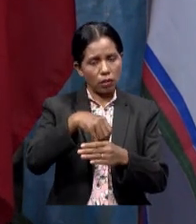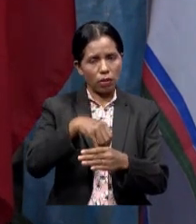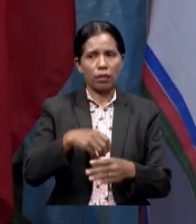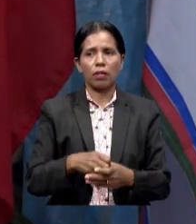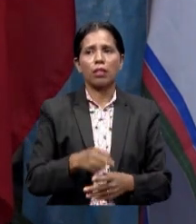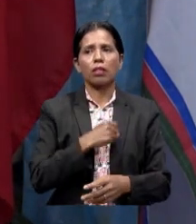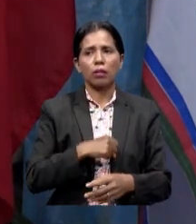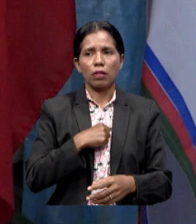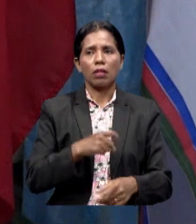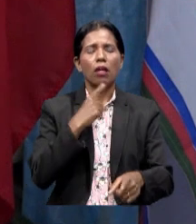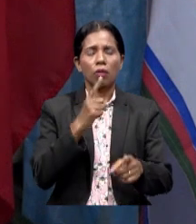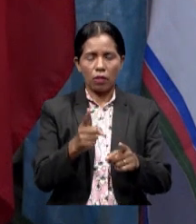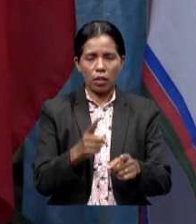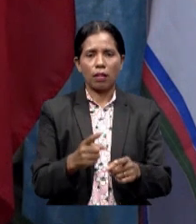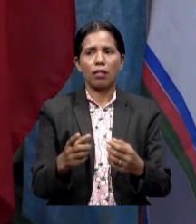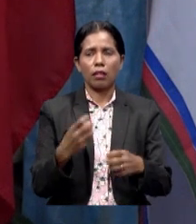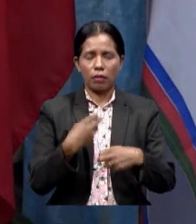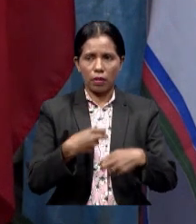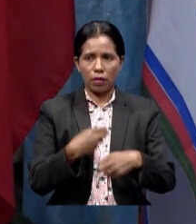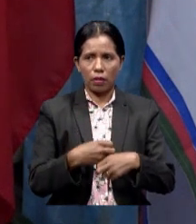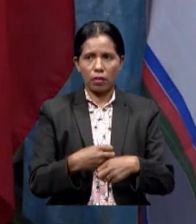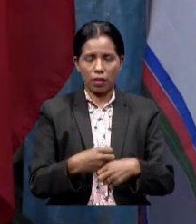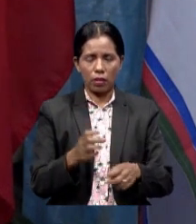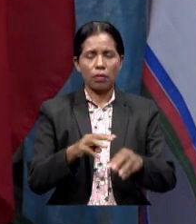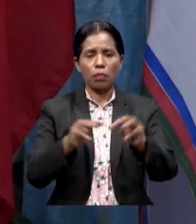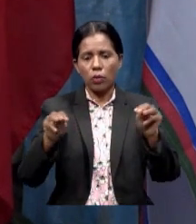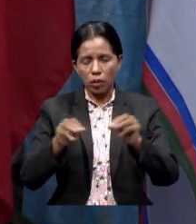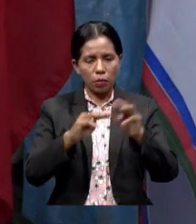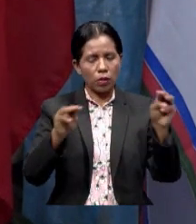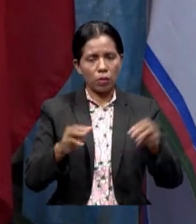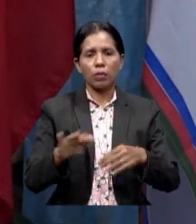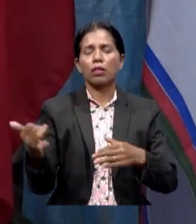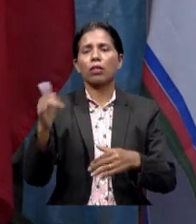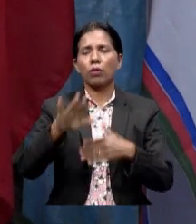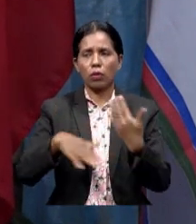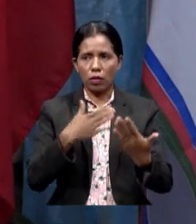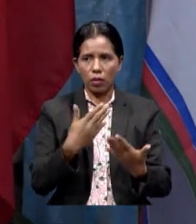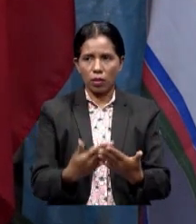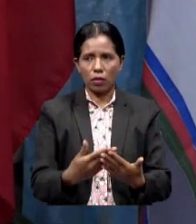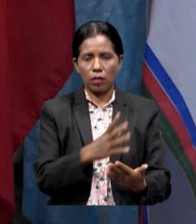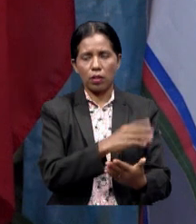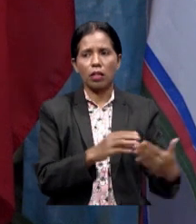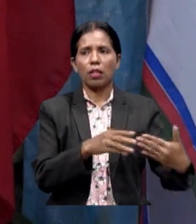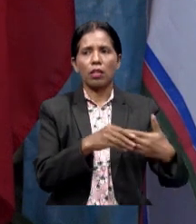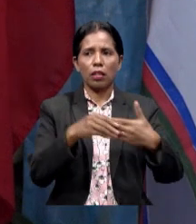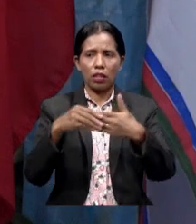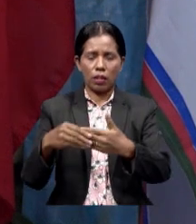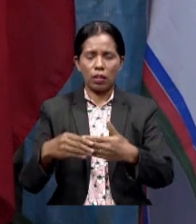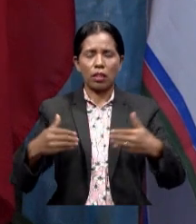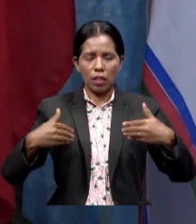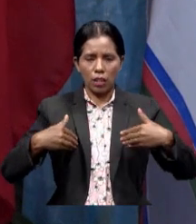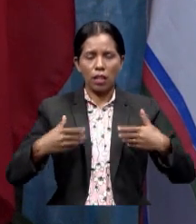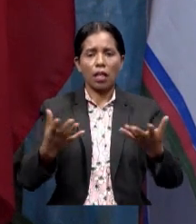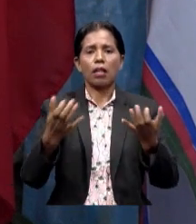Diskul pak kuliah tuh keras nih. Tamare boy sahala munisipi sih rehat tete. Bosan munisipi sih organisasi. Ia kontadi dia